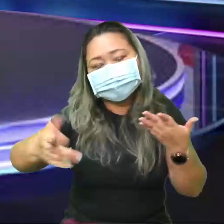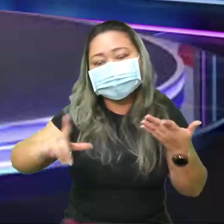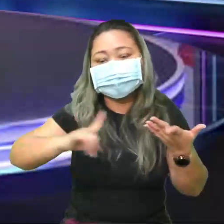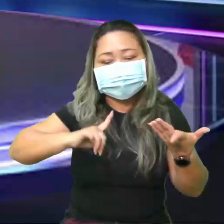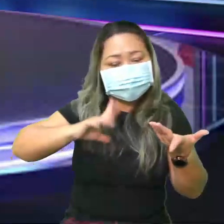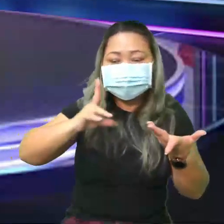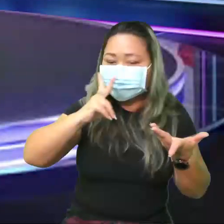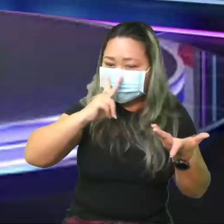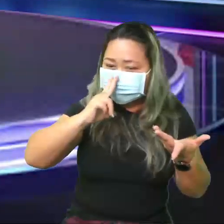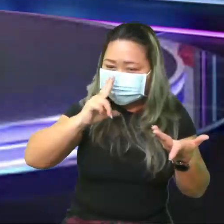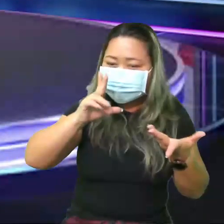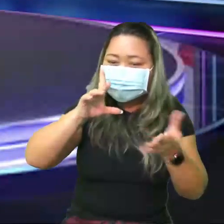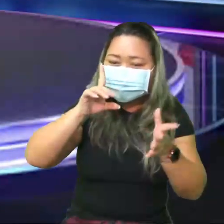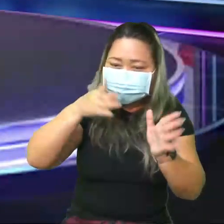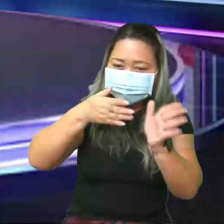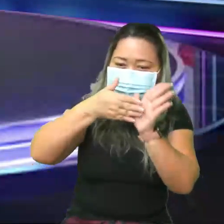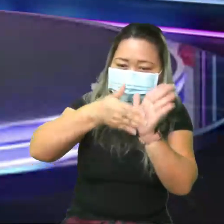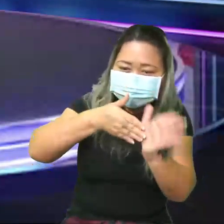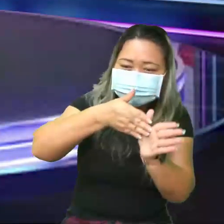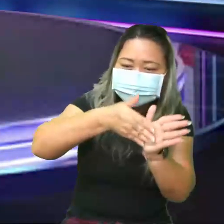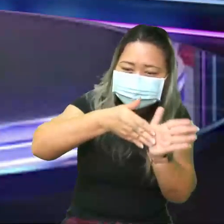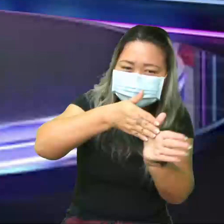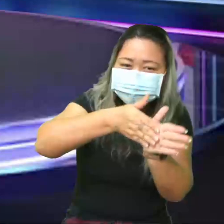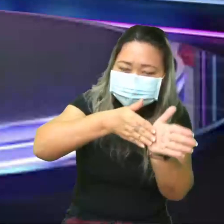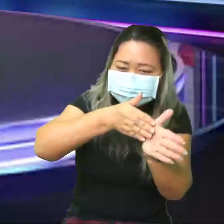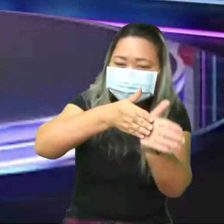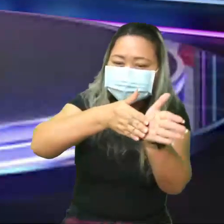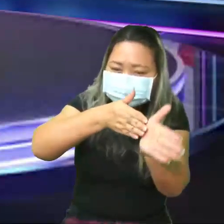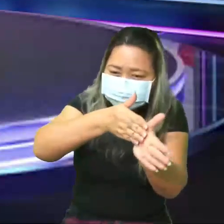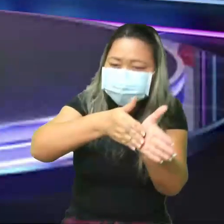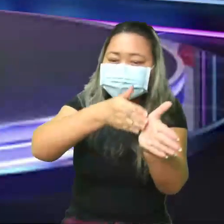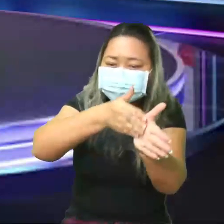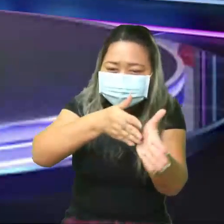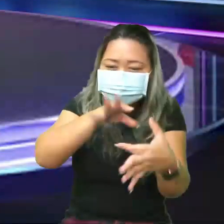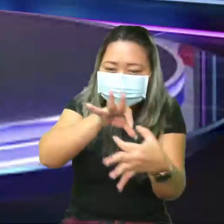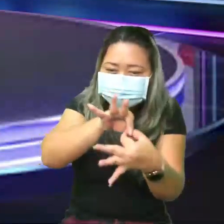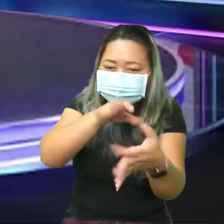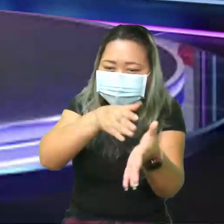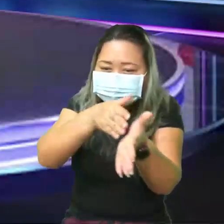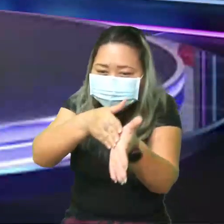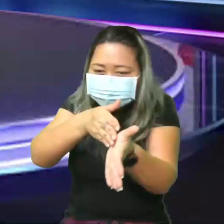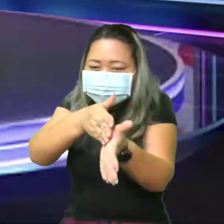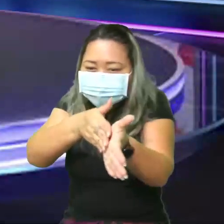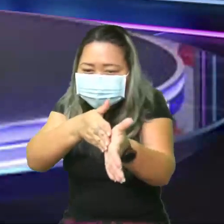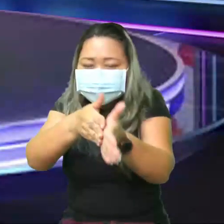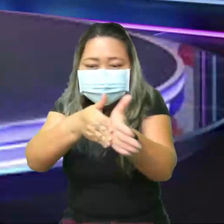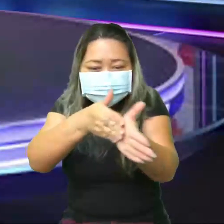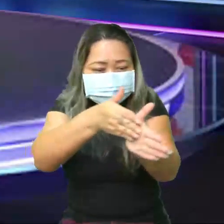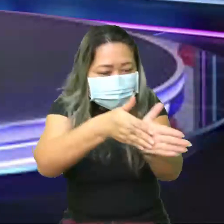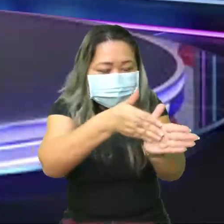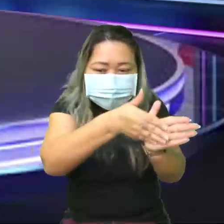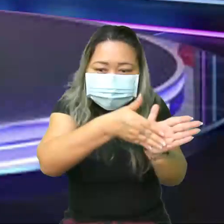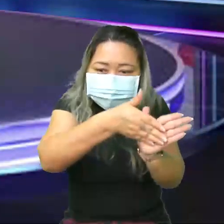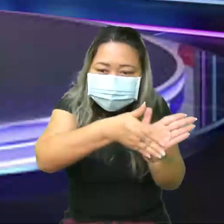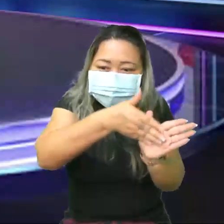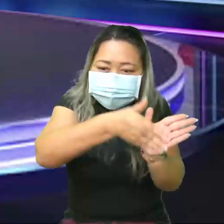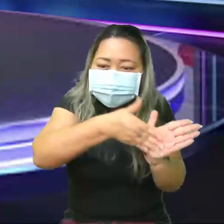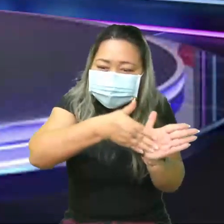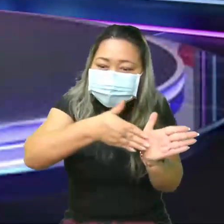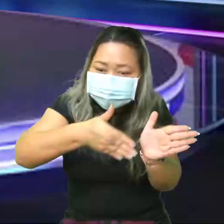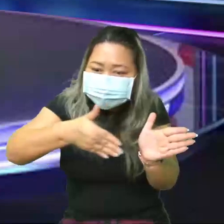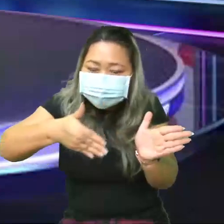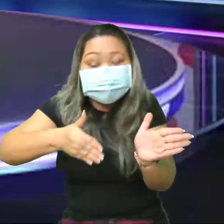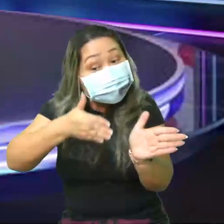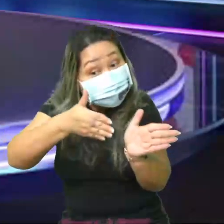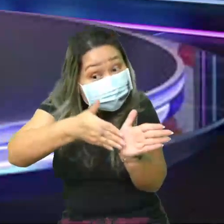excretor, sistema circulatório, o sistema cardiovascular, né? Você tem o sistema nervoso, tudo